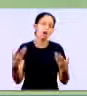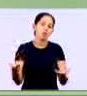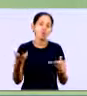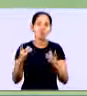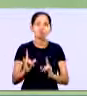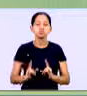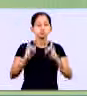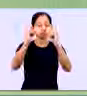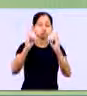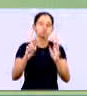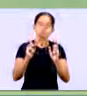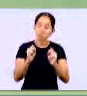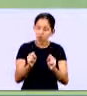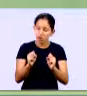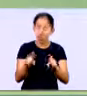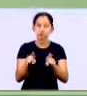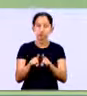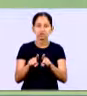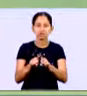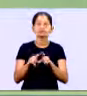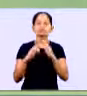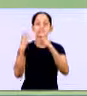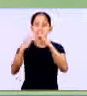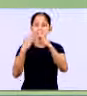serão utilizados nas operações da empresa.